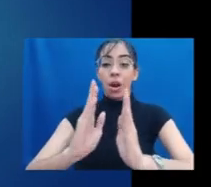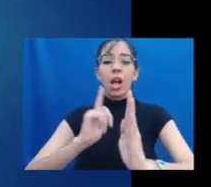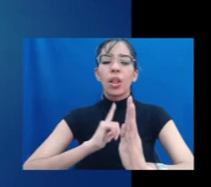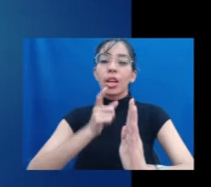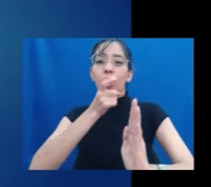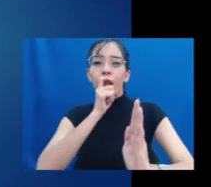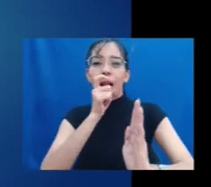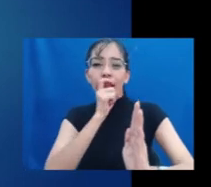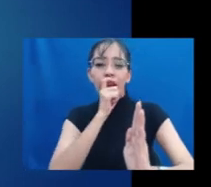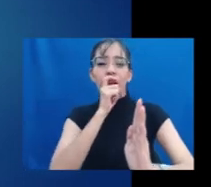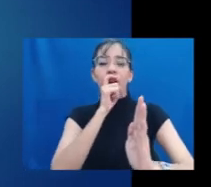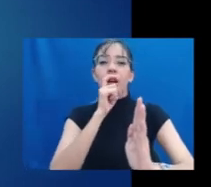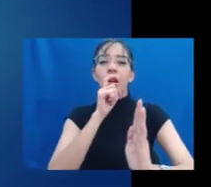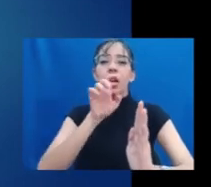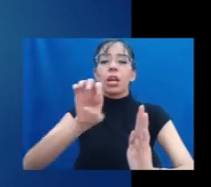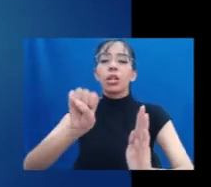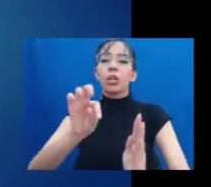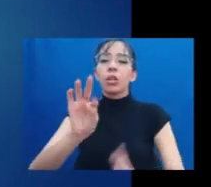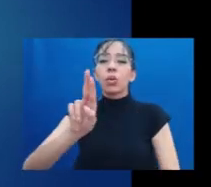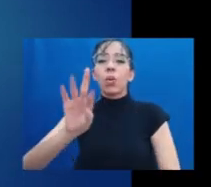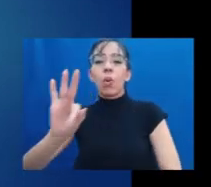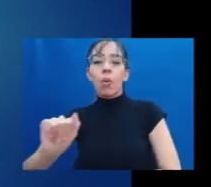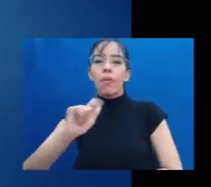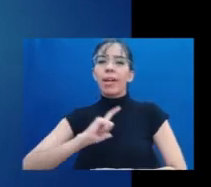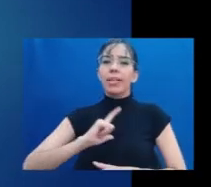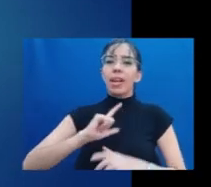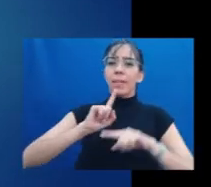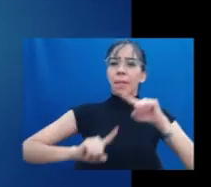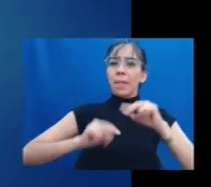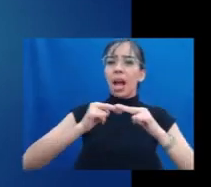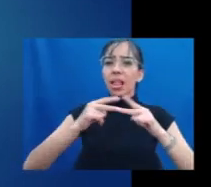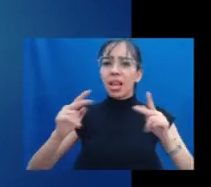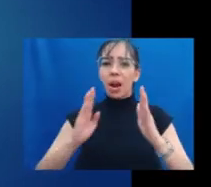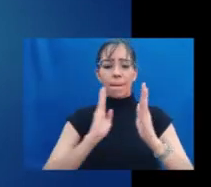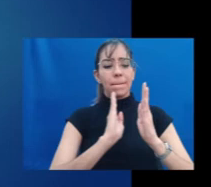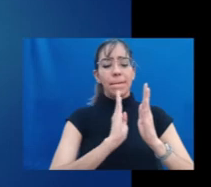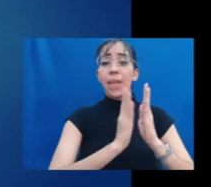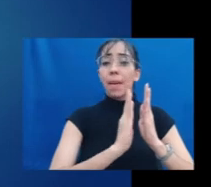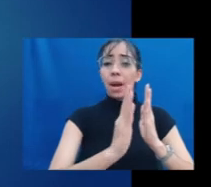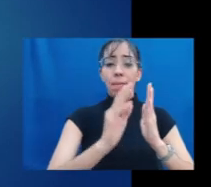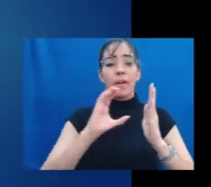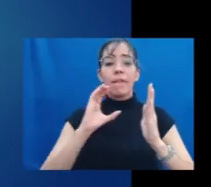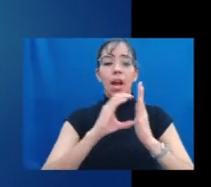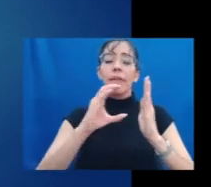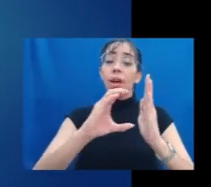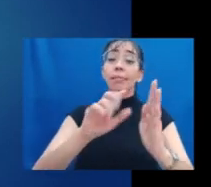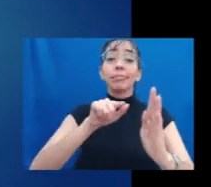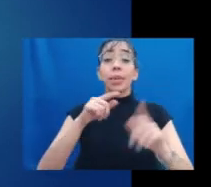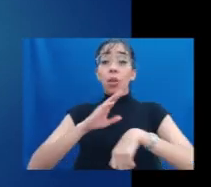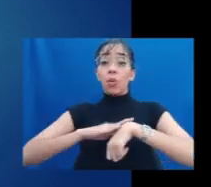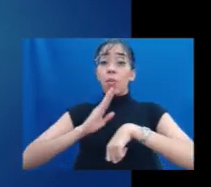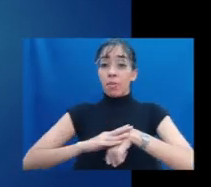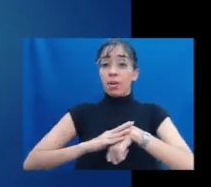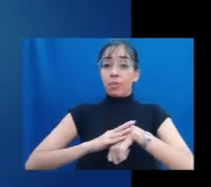dos laboratórios, então a gente vê nos corredores tem geladeira, tem estufa, né? Eu já presenciei até autoclaves no